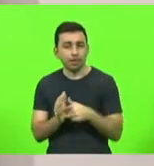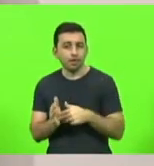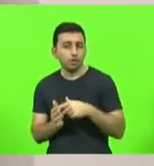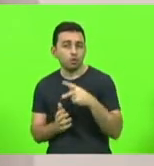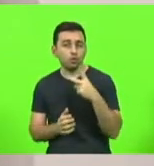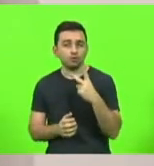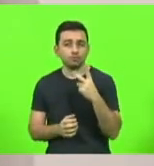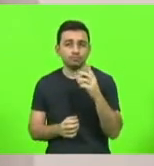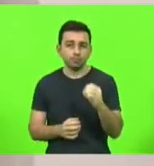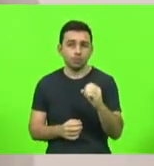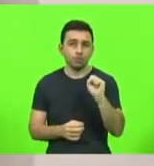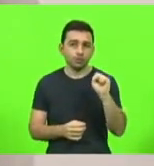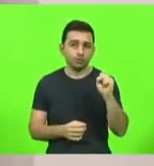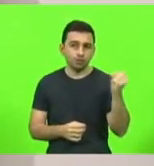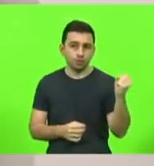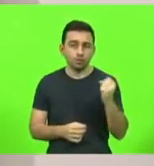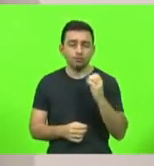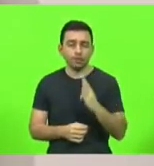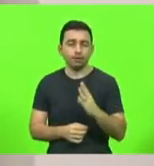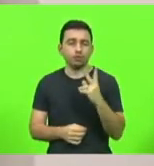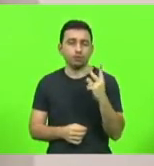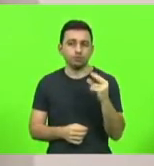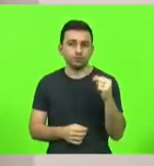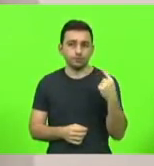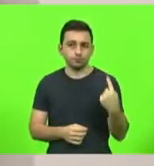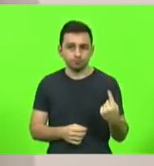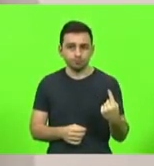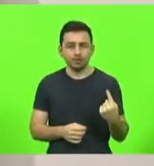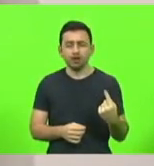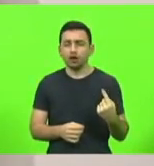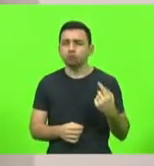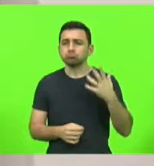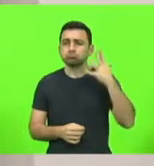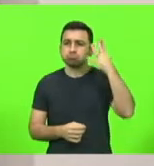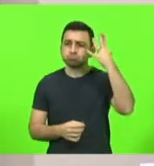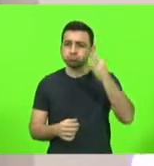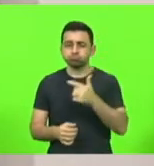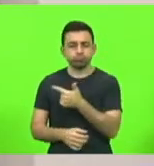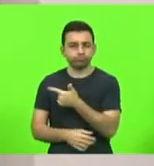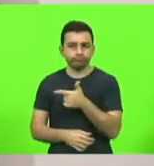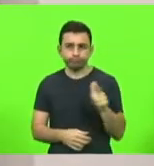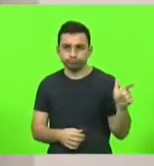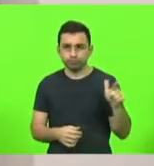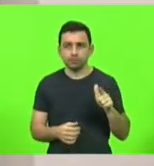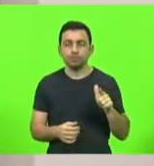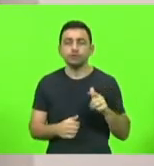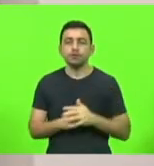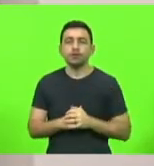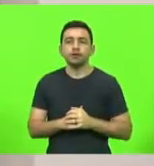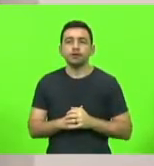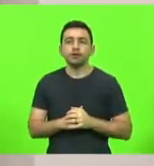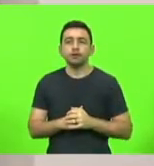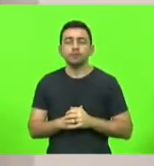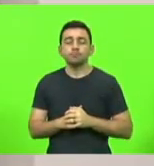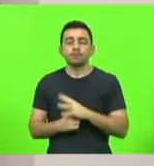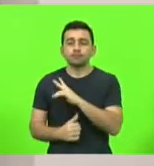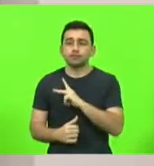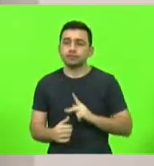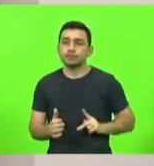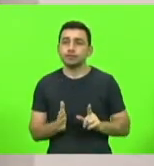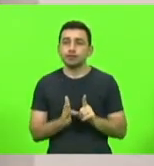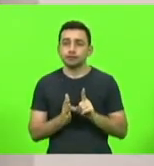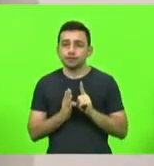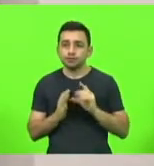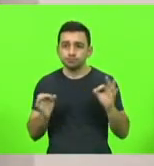2088/2021. Explicações pessoais, não houve oradores inscritos. Nada mais havendo, senhor presidente, antes de encerrar a sessão,